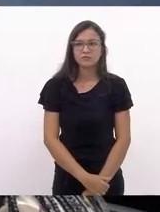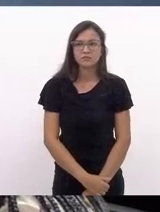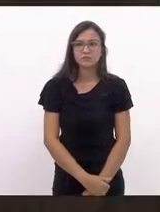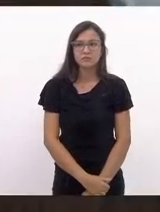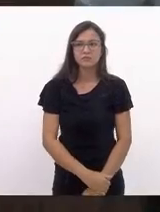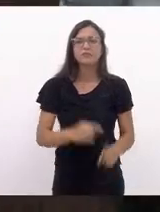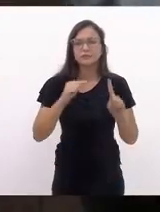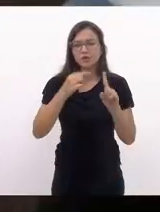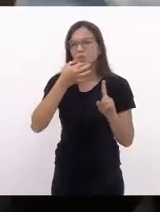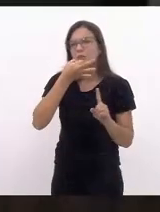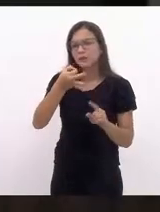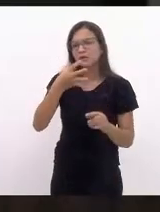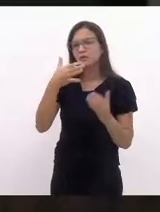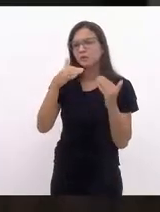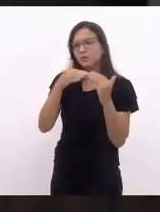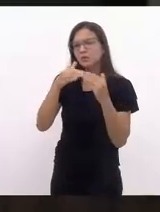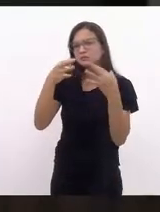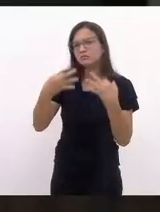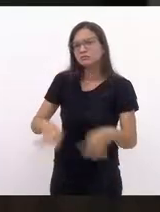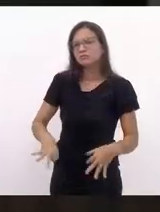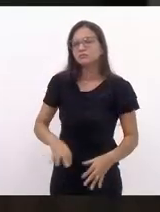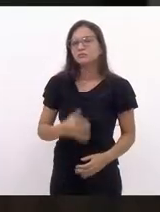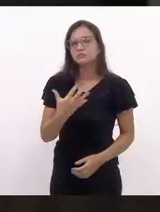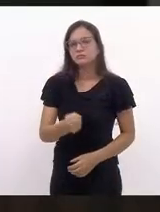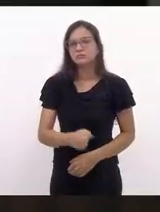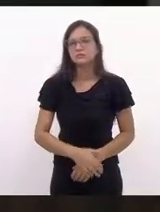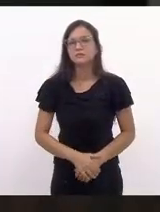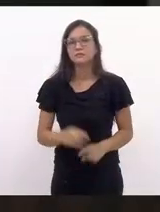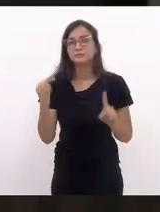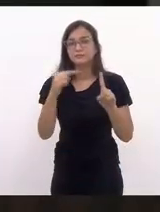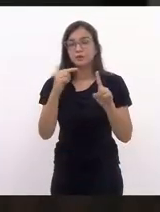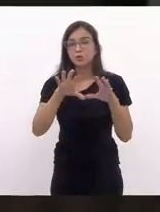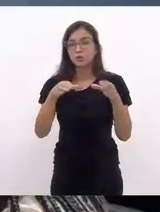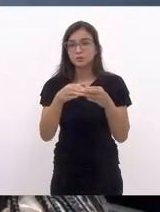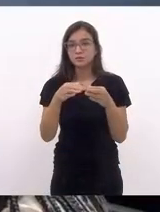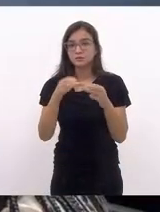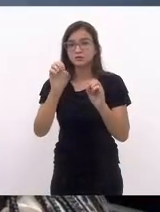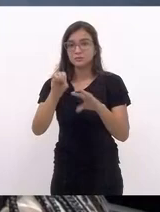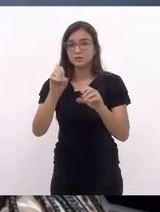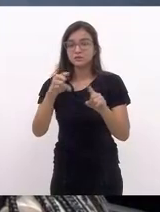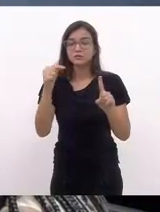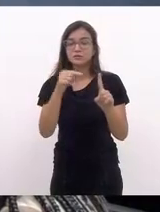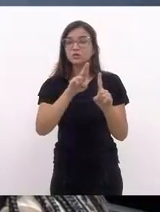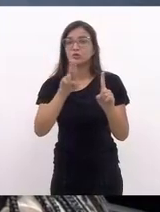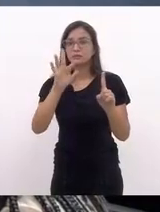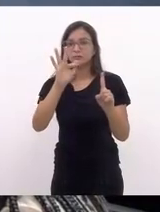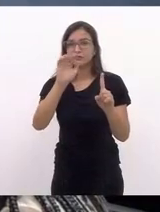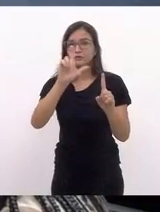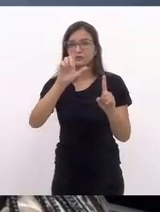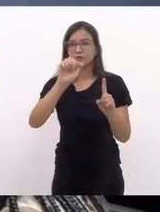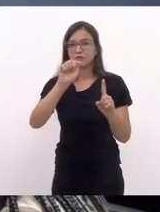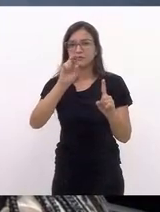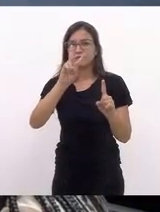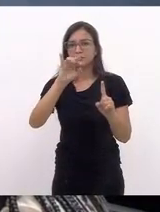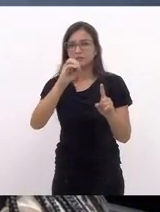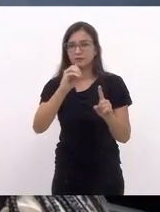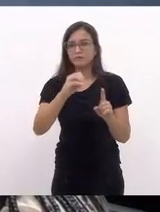parecer favorável da comissão de educação Deputado Flávio serafini G1